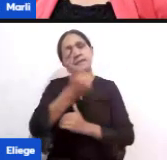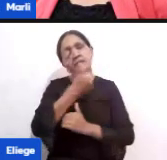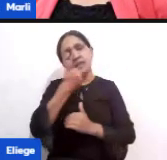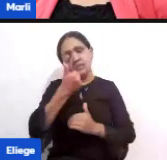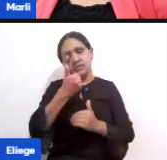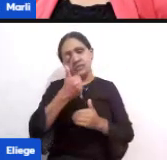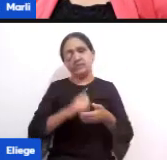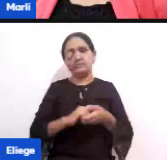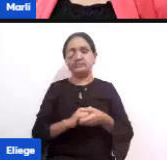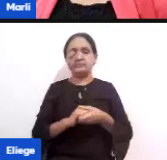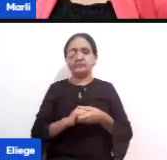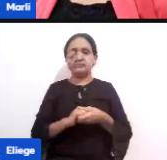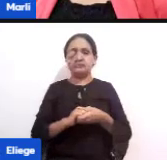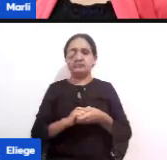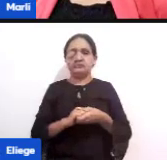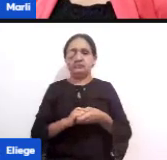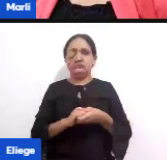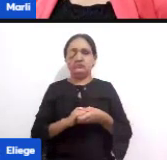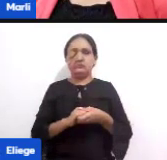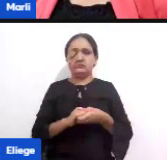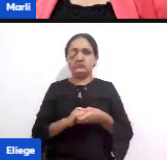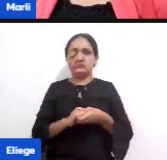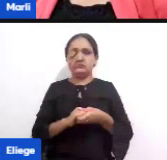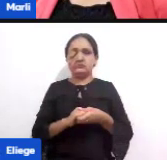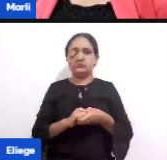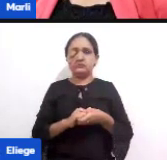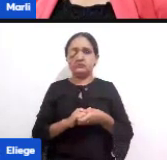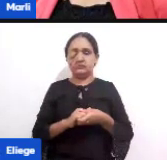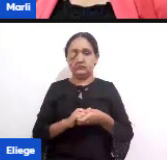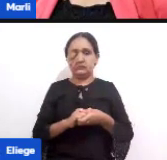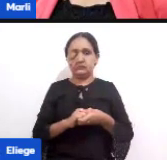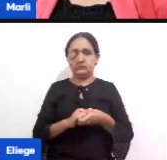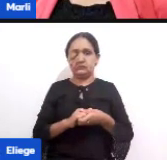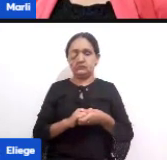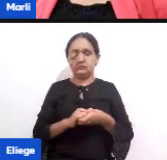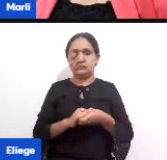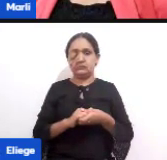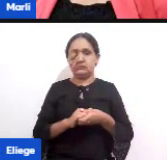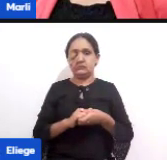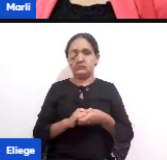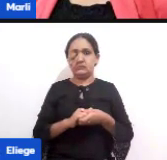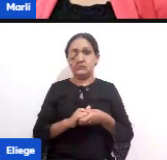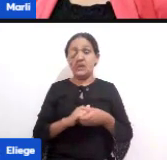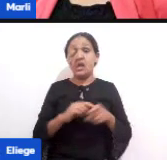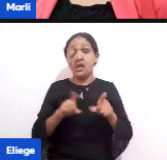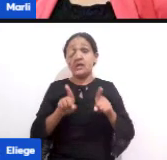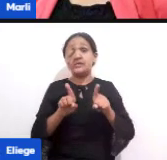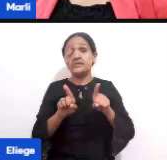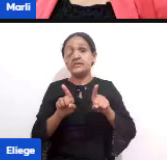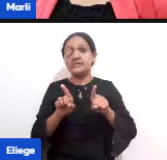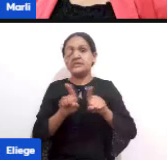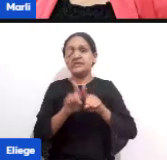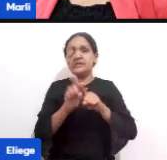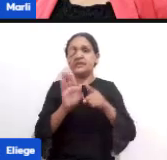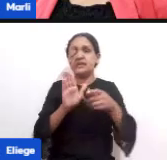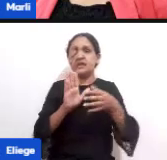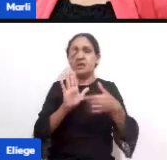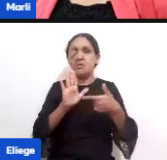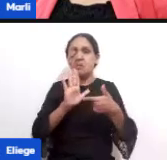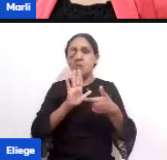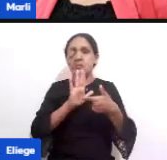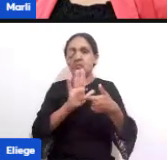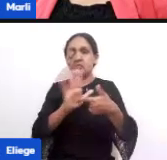Podemos dar sequência. E aí eu trago aqui para vocês que todo esse arranjo deve levar